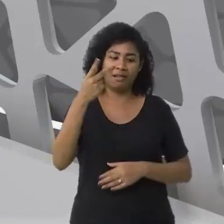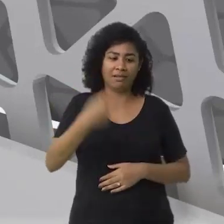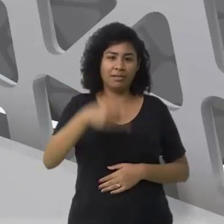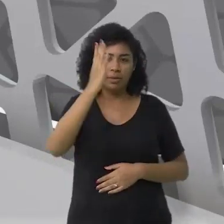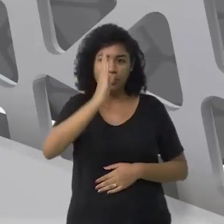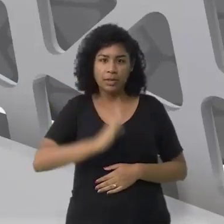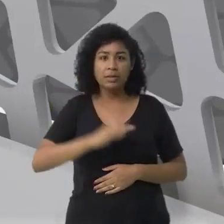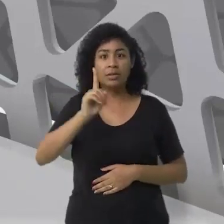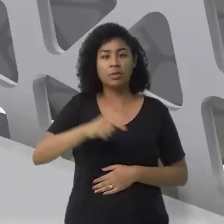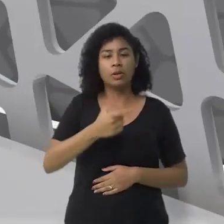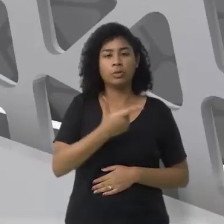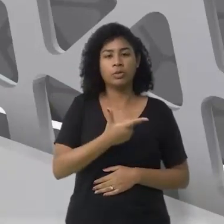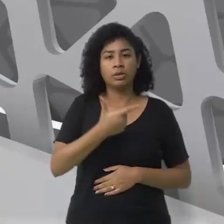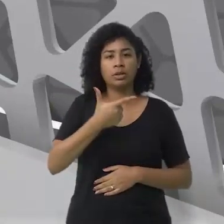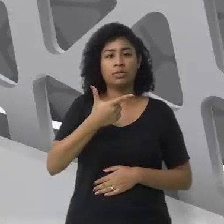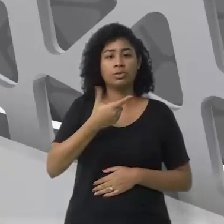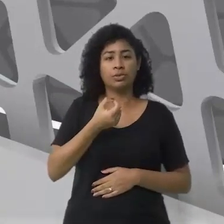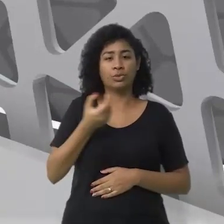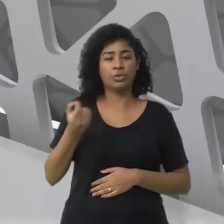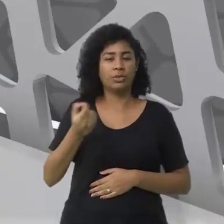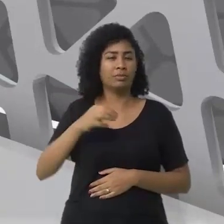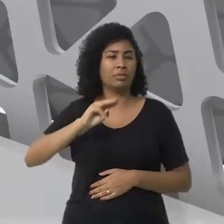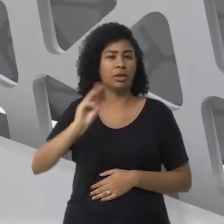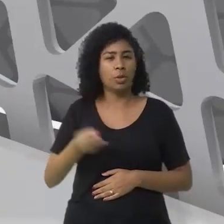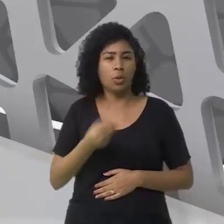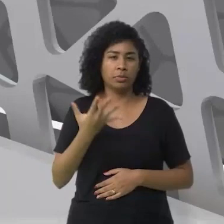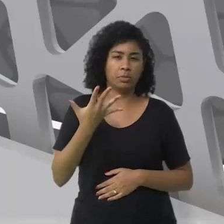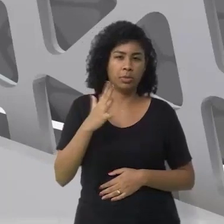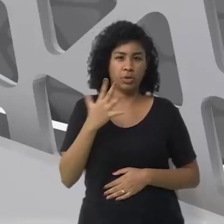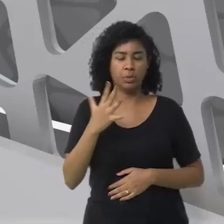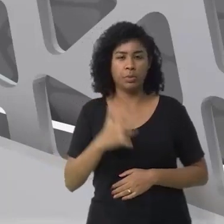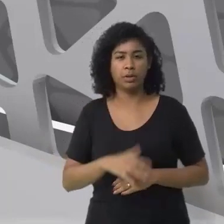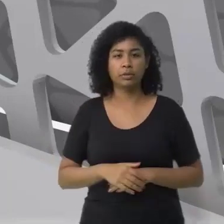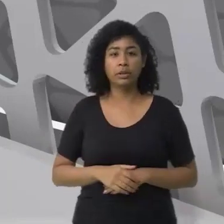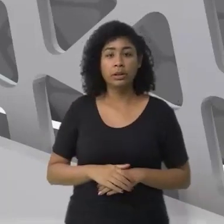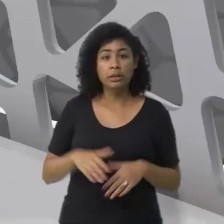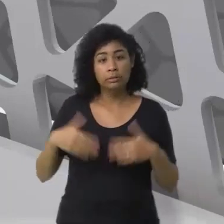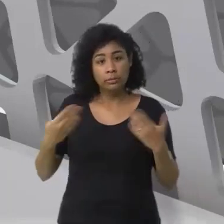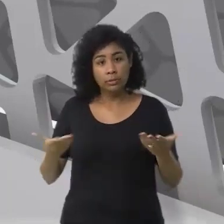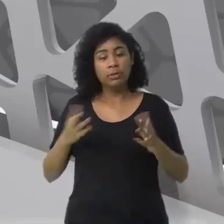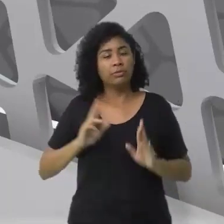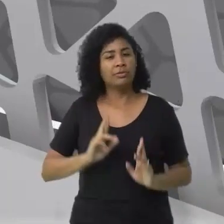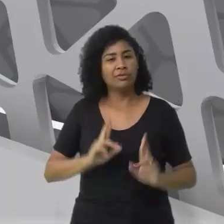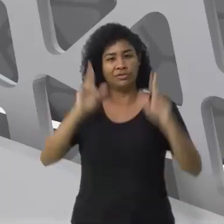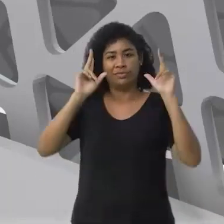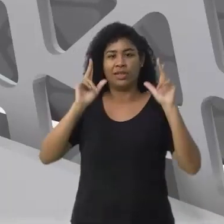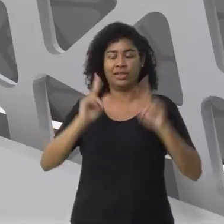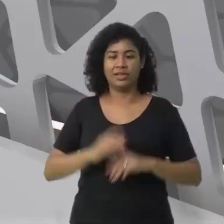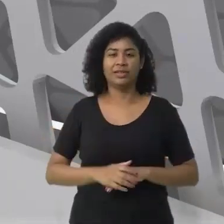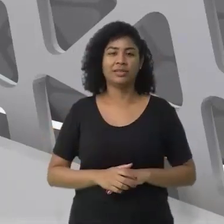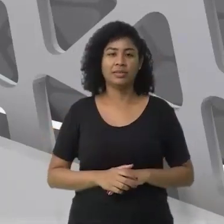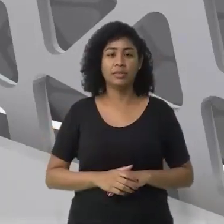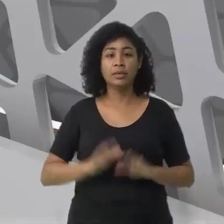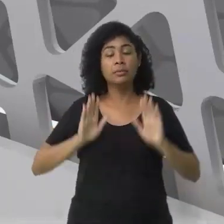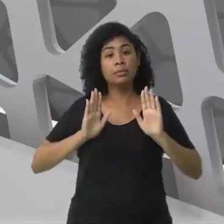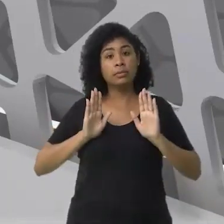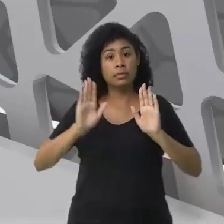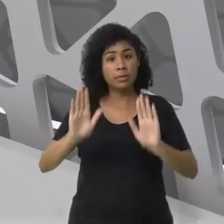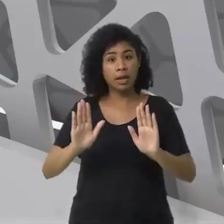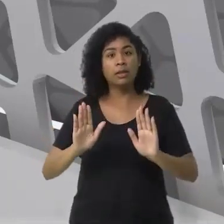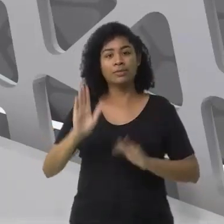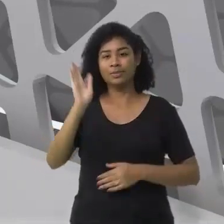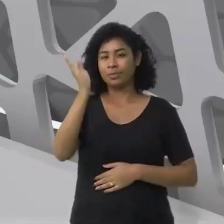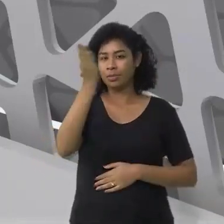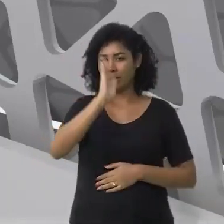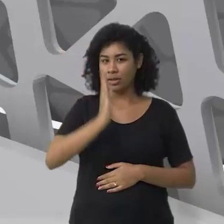em torno de somente 200 milhões. Então é uma diferença muito grande, mas mesmo assim o